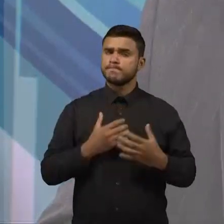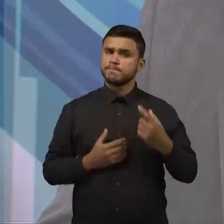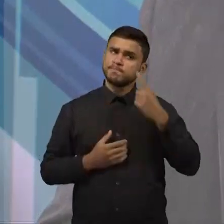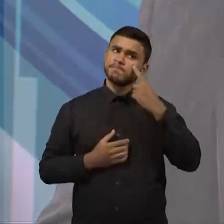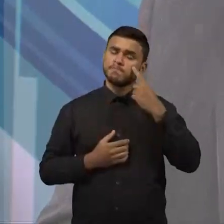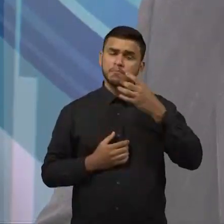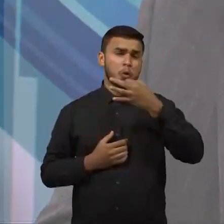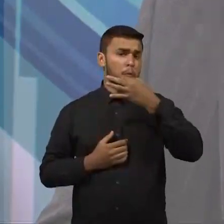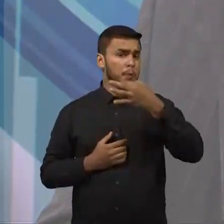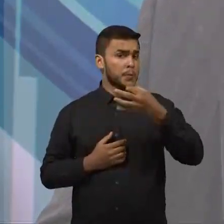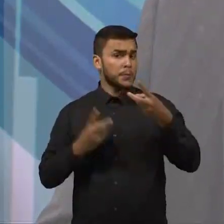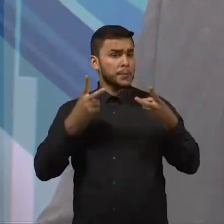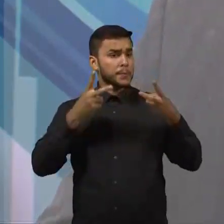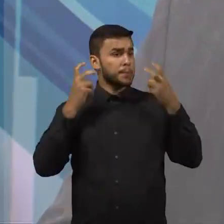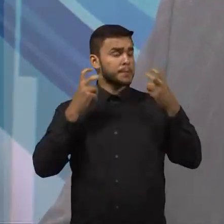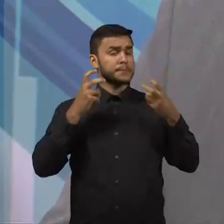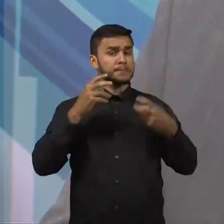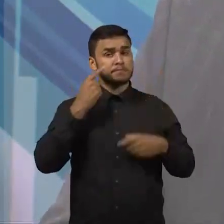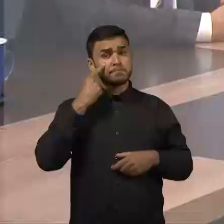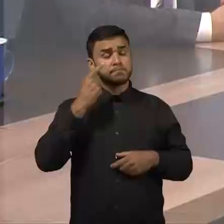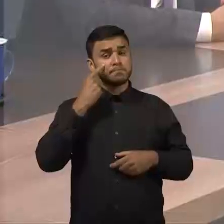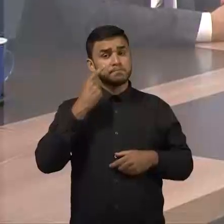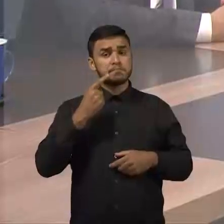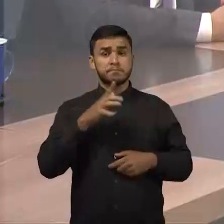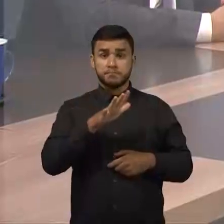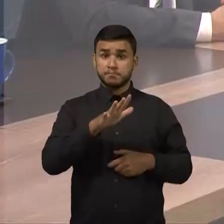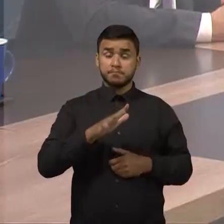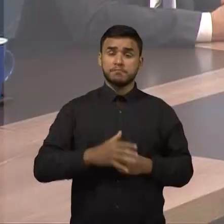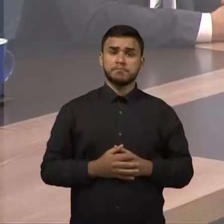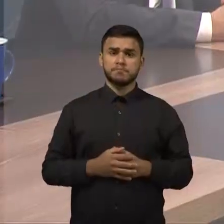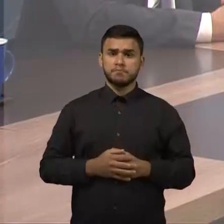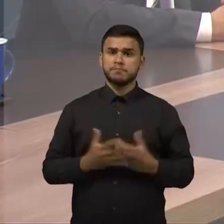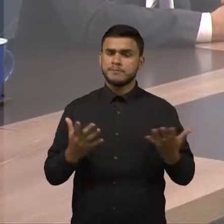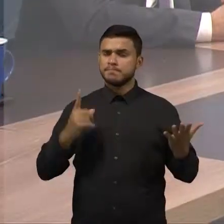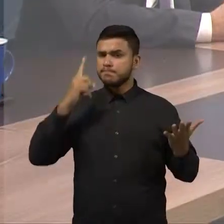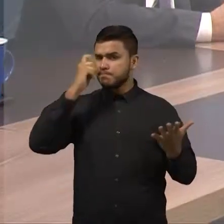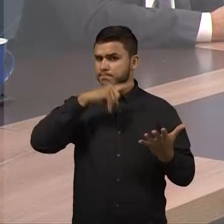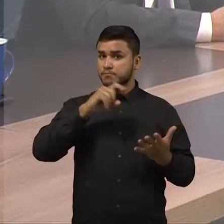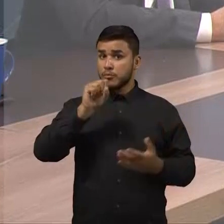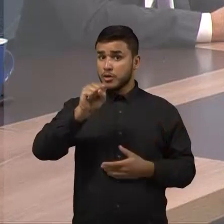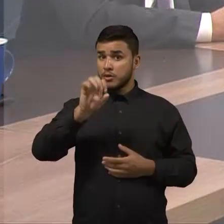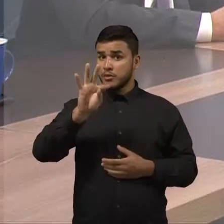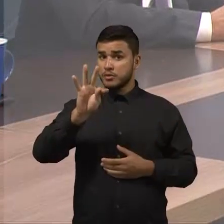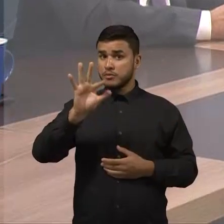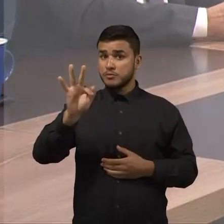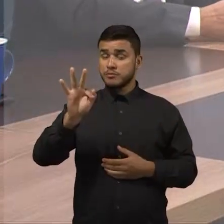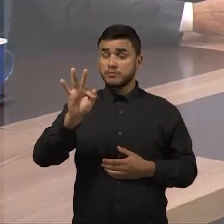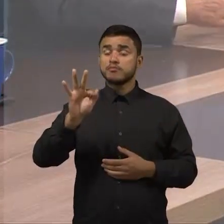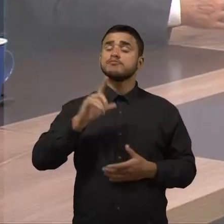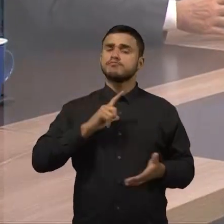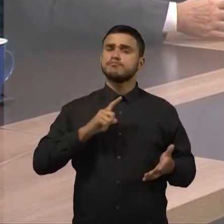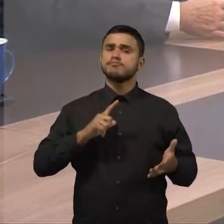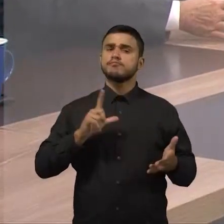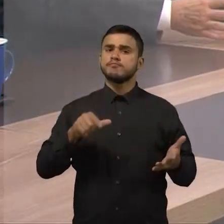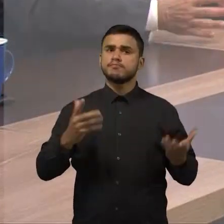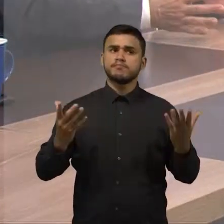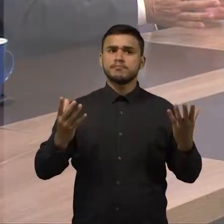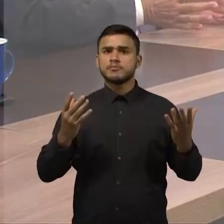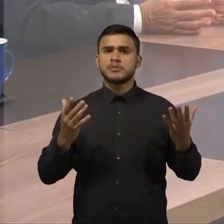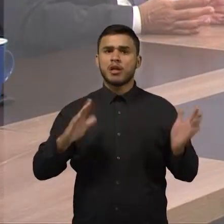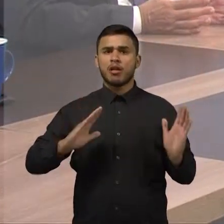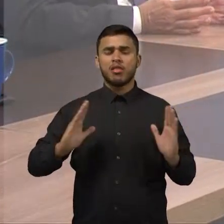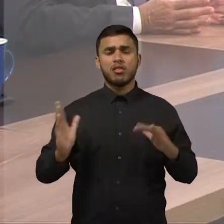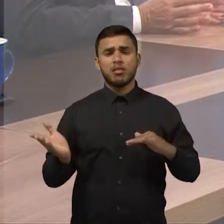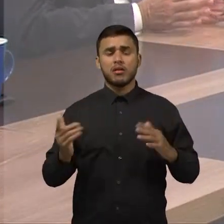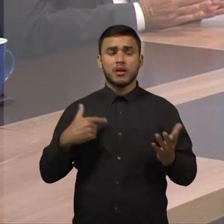parece-me, né, até onde eu posso ver, extremamente complicado que o Supremo Tribunal Federal esteja com essa celeuma toda em torno